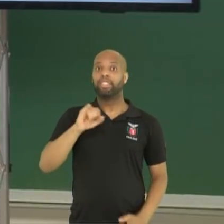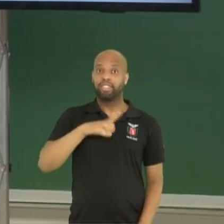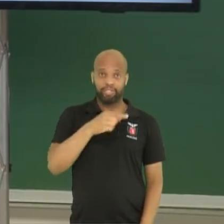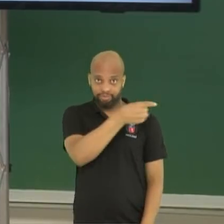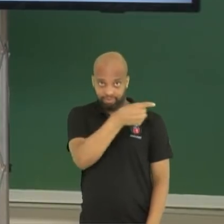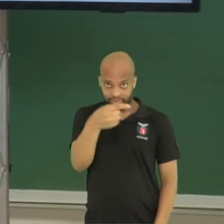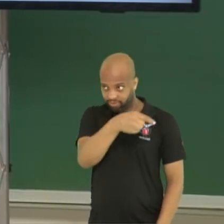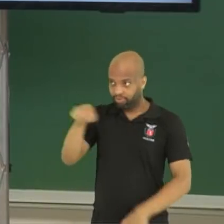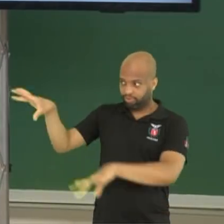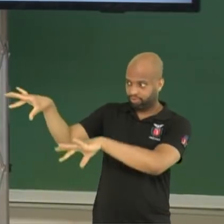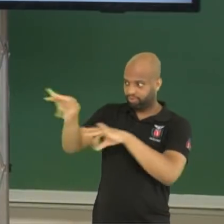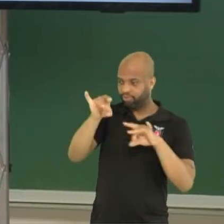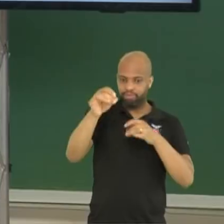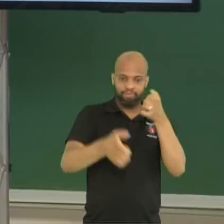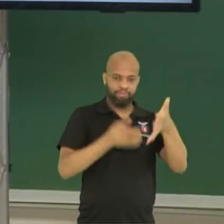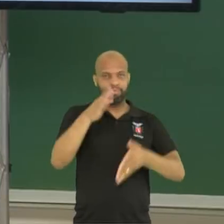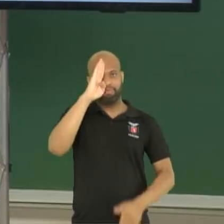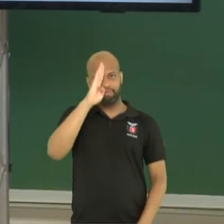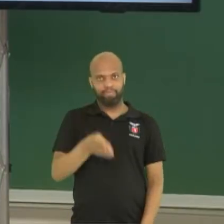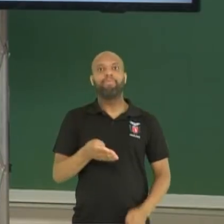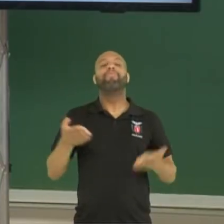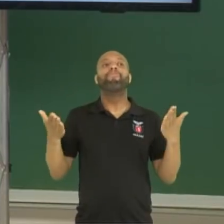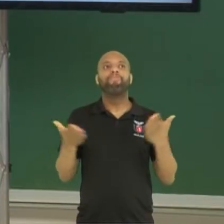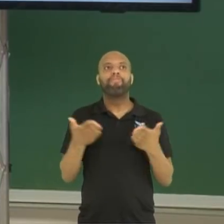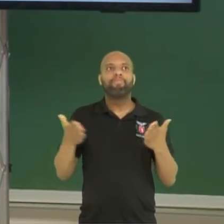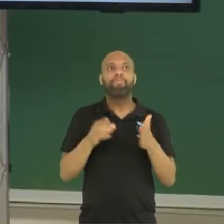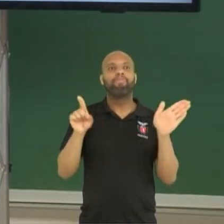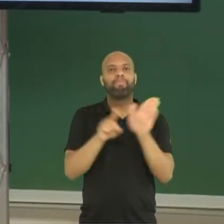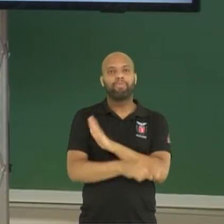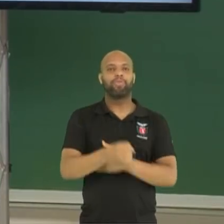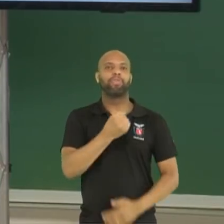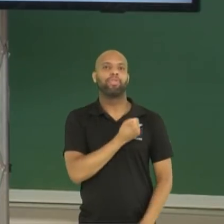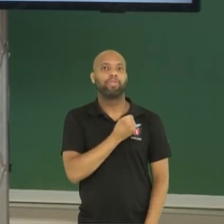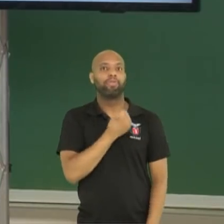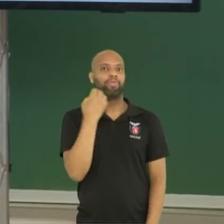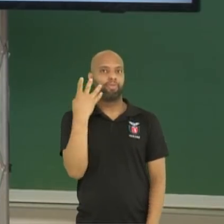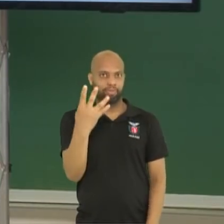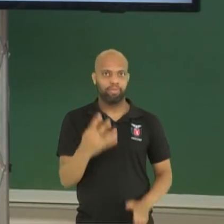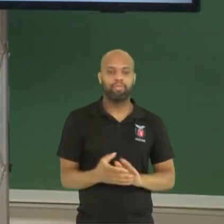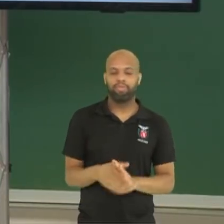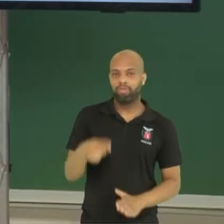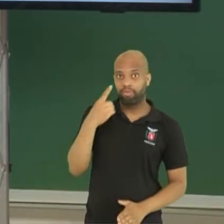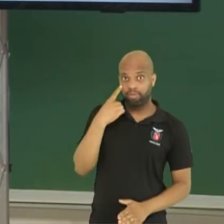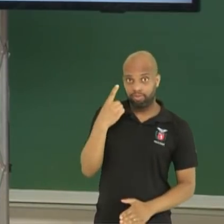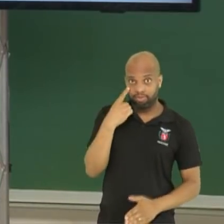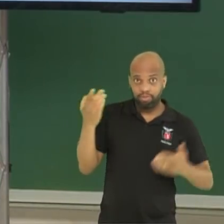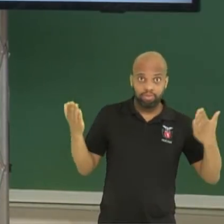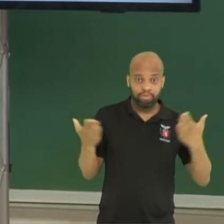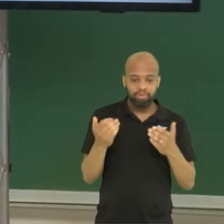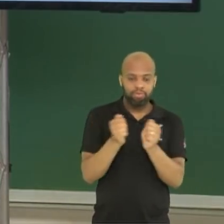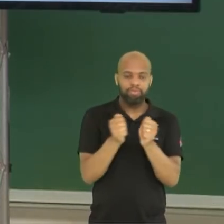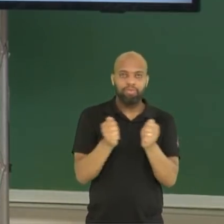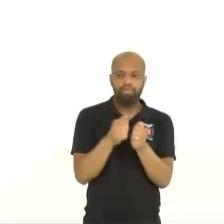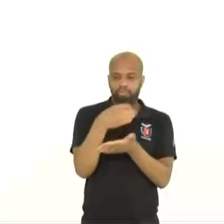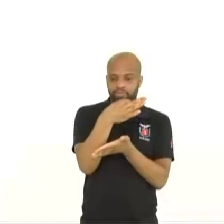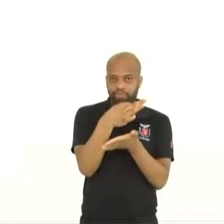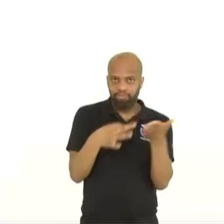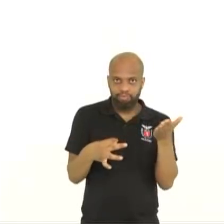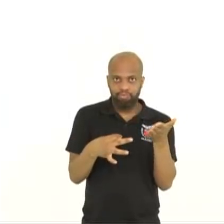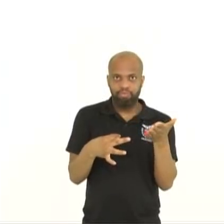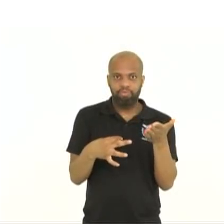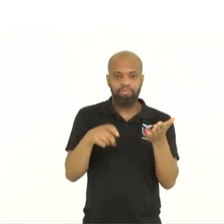discurso direto. Agora a nossa quarta atividade aqui, pessoal. Observe aqui comigo, então, o trecho